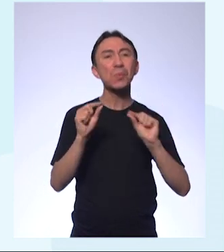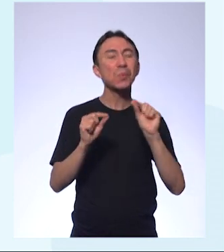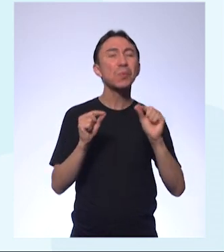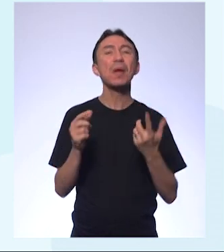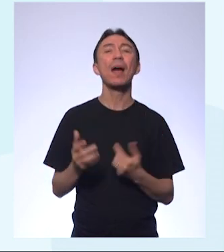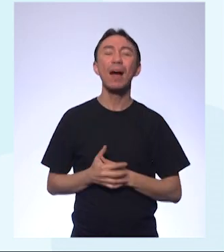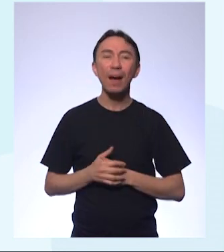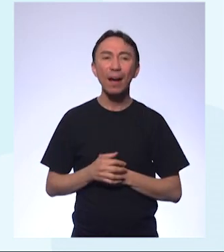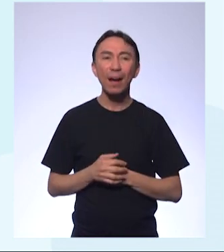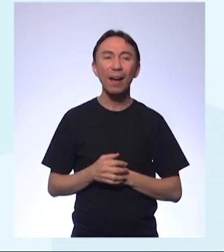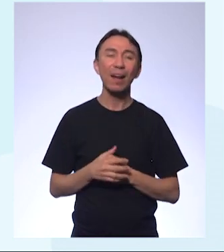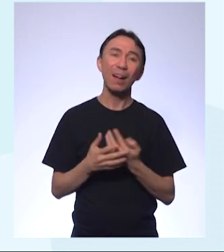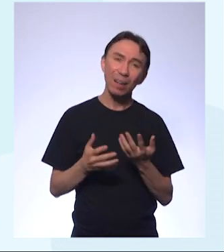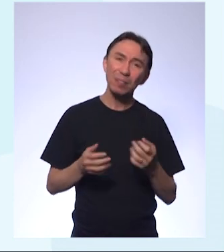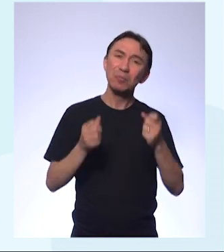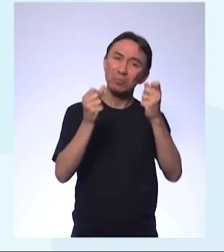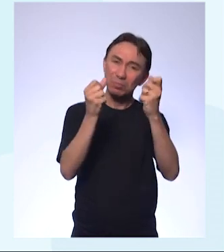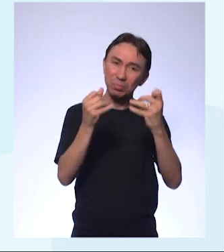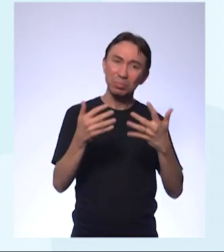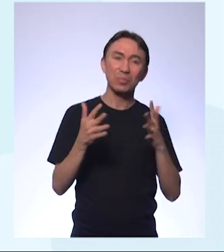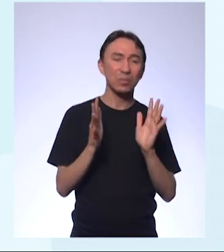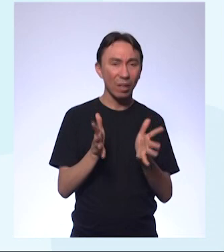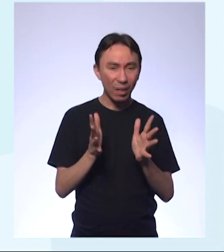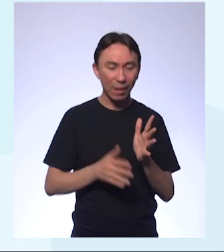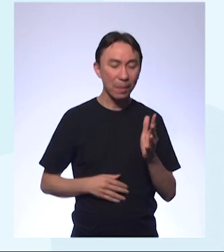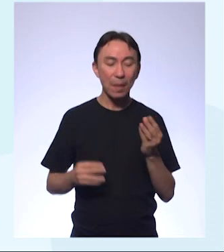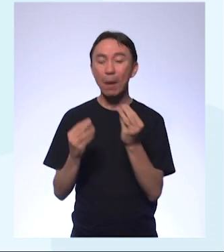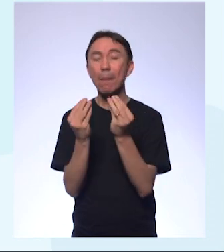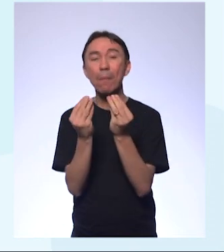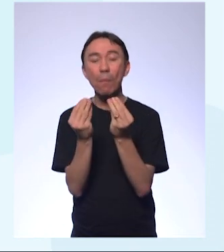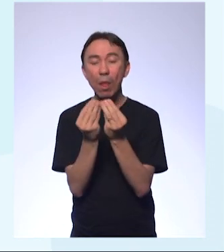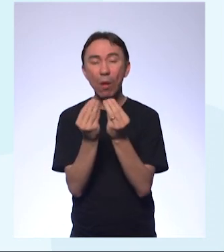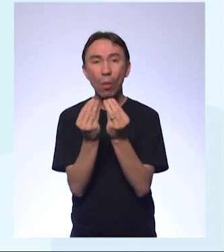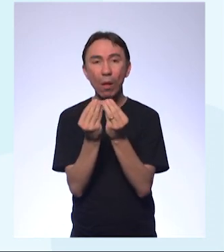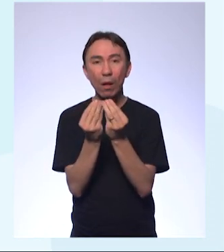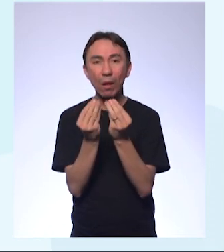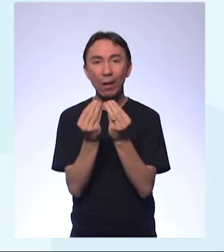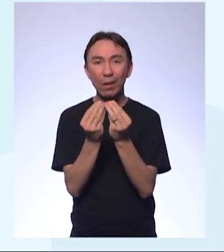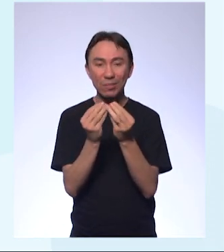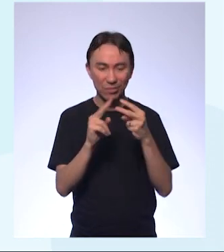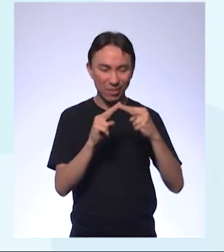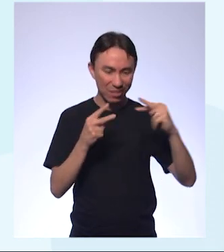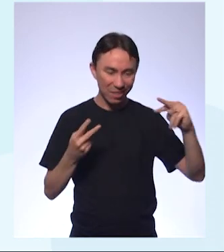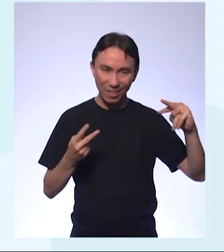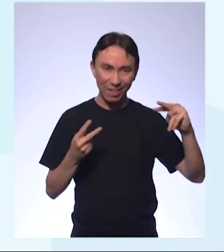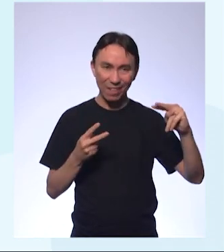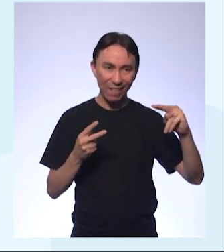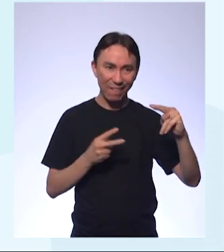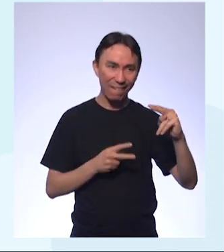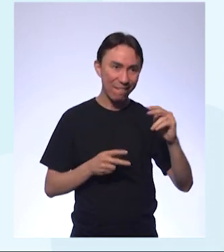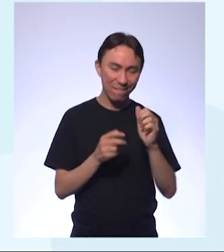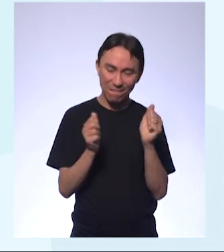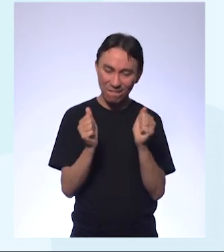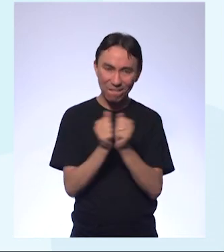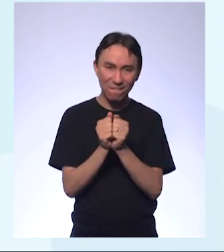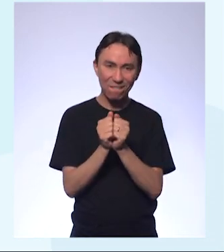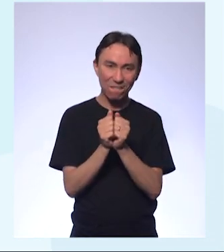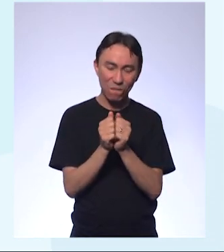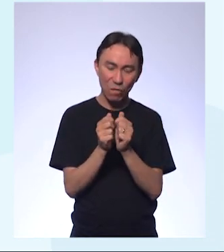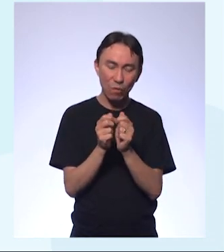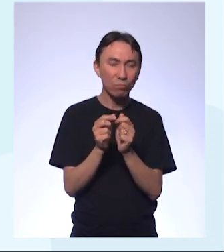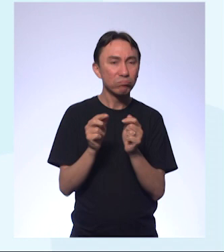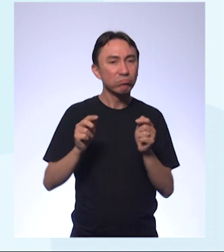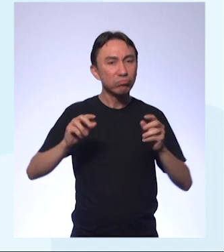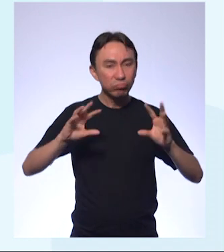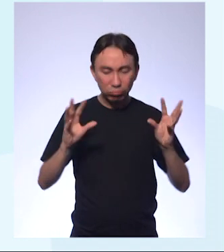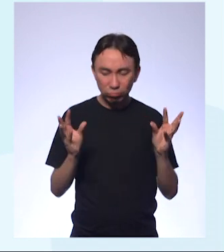verdade, né, como eu comentei, a molécula de DNA condensada, tá? Então, é uma cadeia de DNA ali e ela